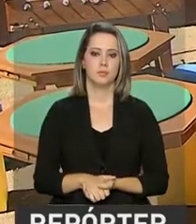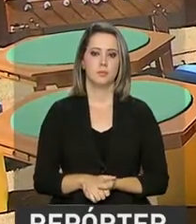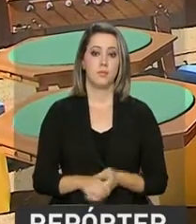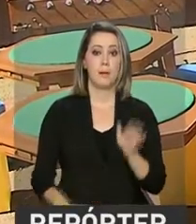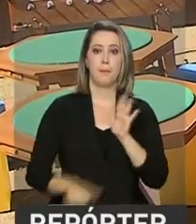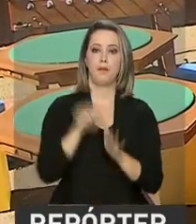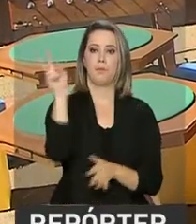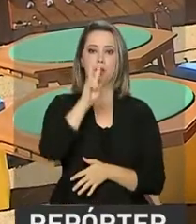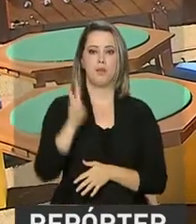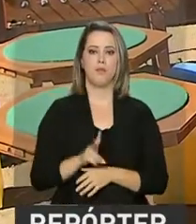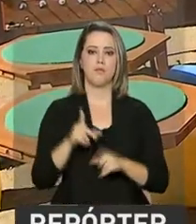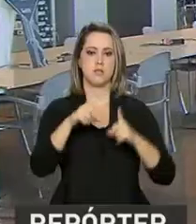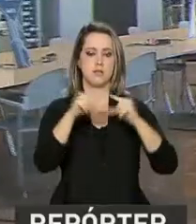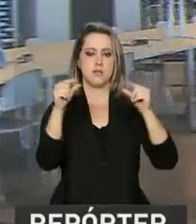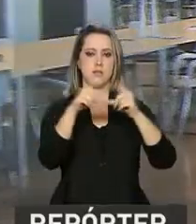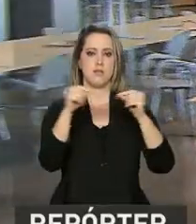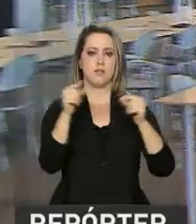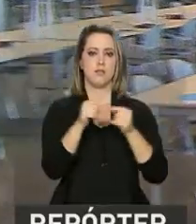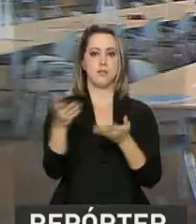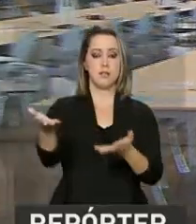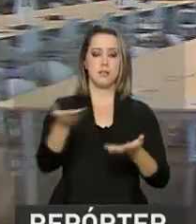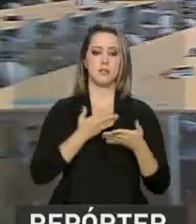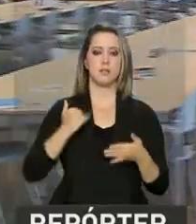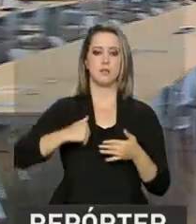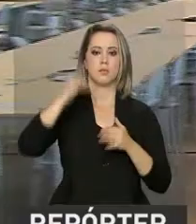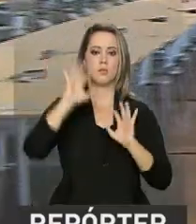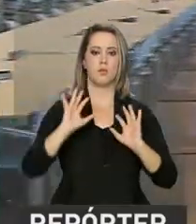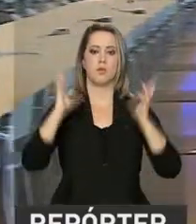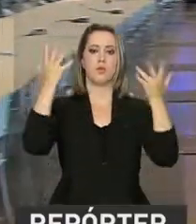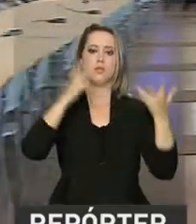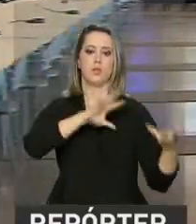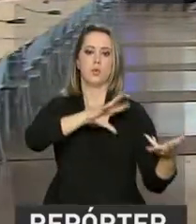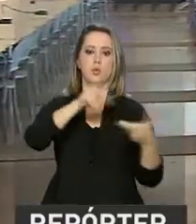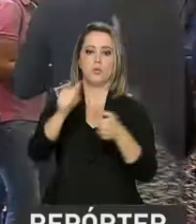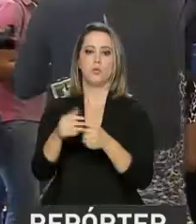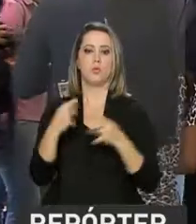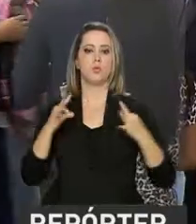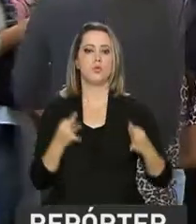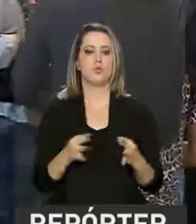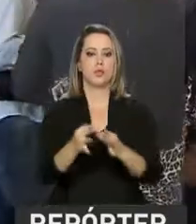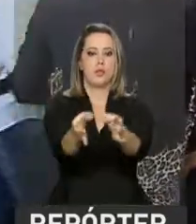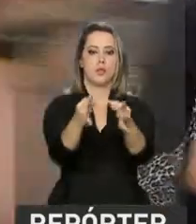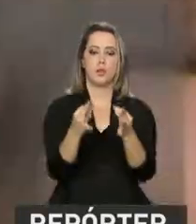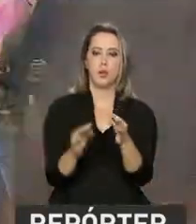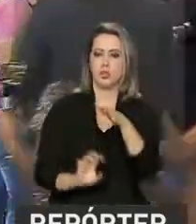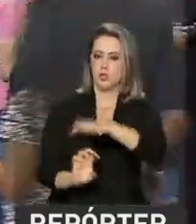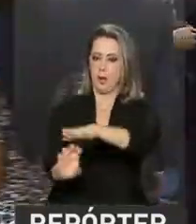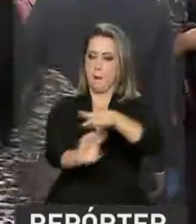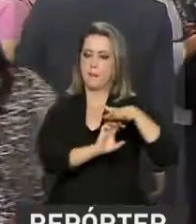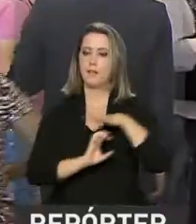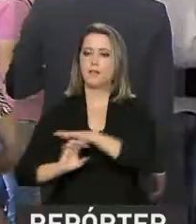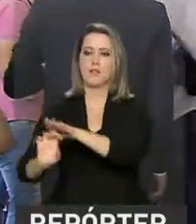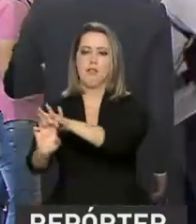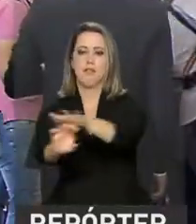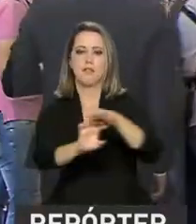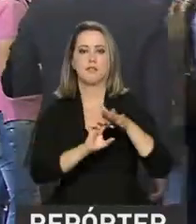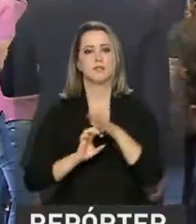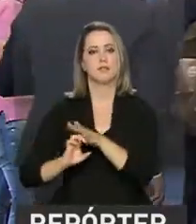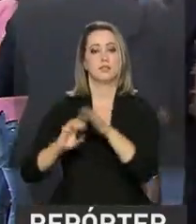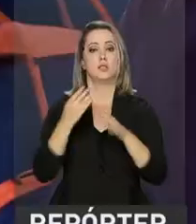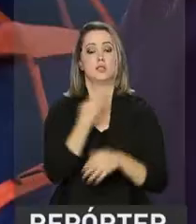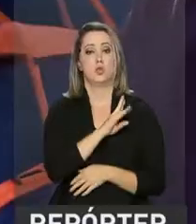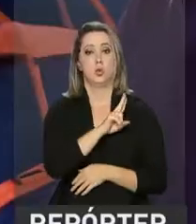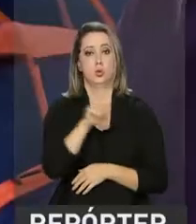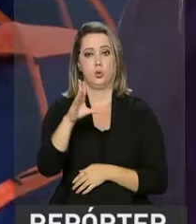Pela primeira vez, a capital brasileira recebe o maior evento do mundo de tecnologia, empreendedorismo e inovação, a Campus